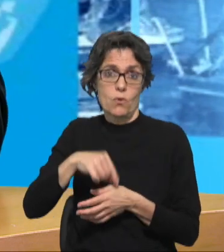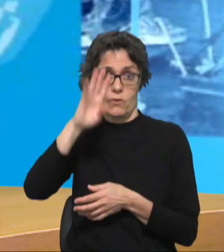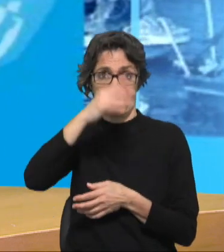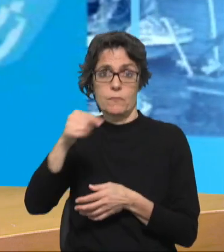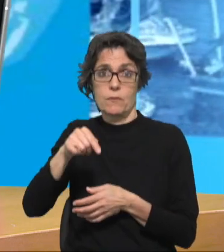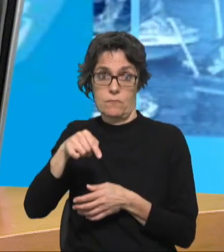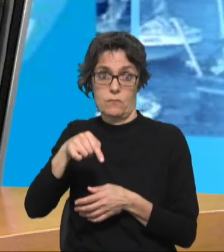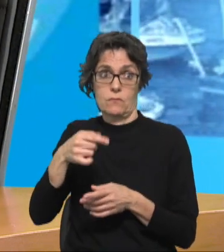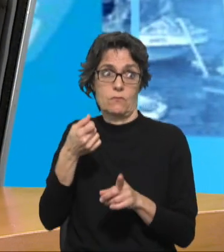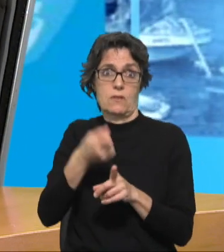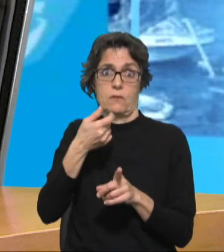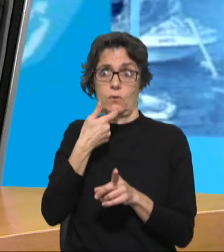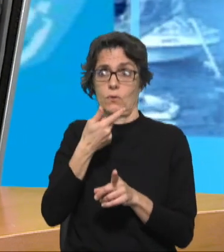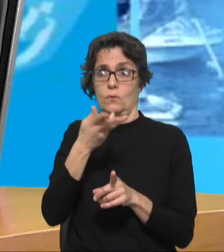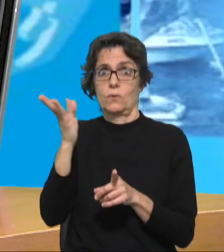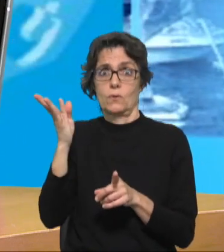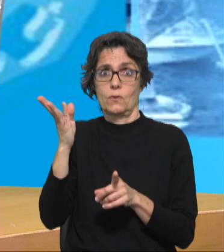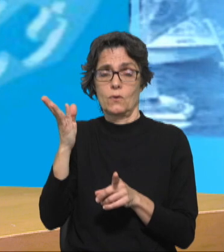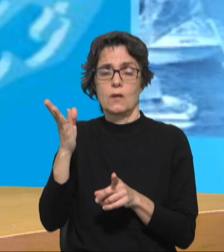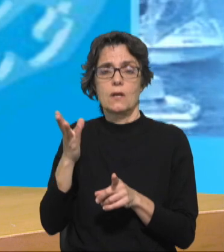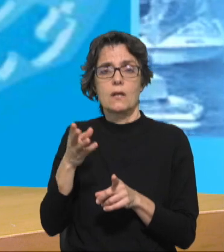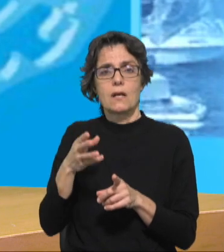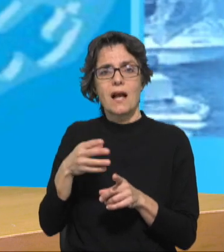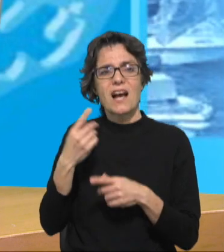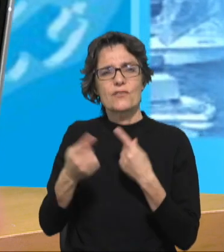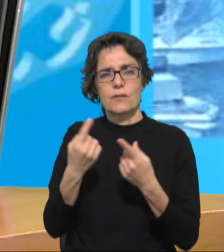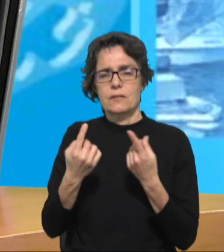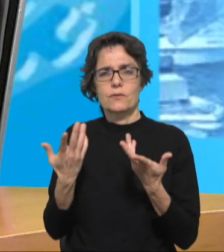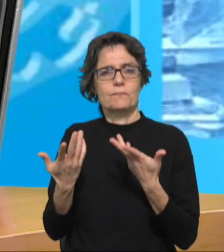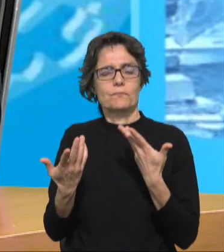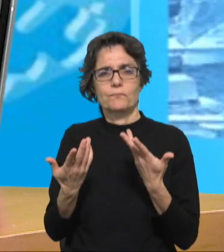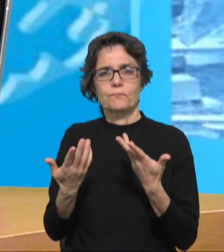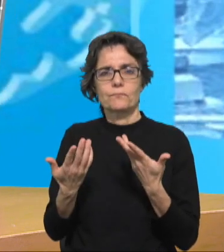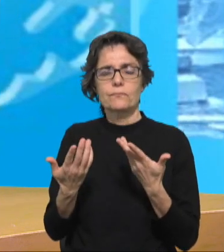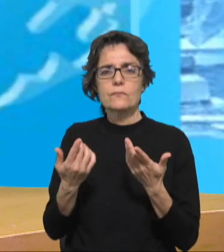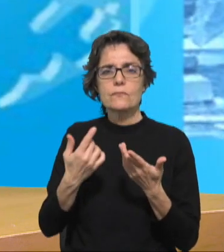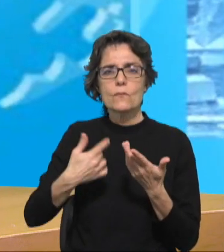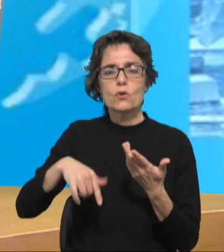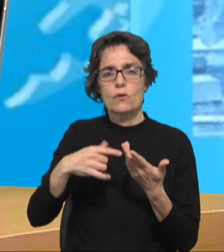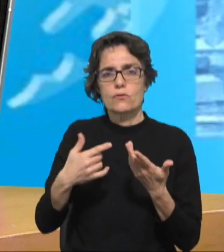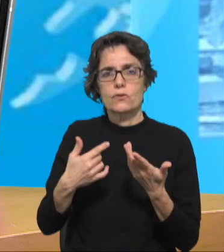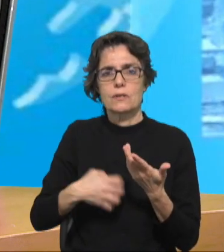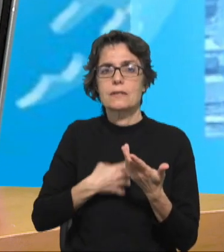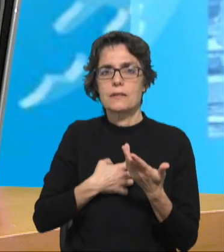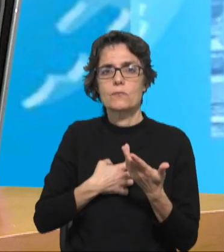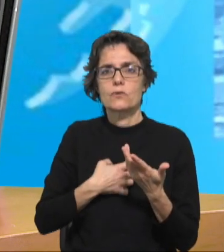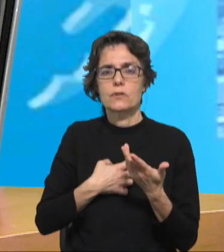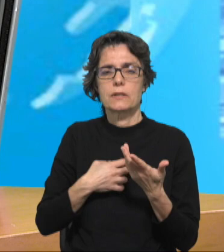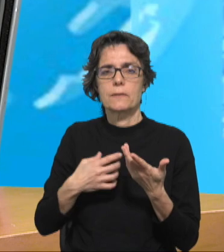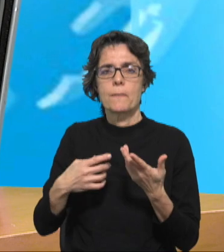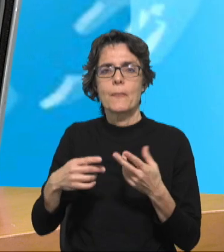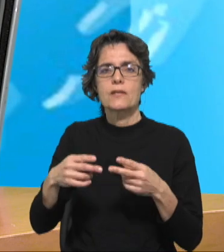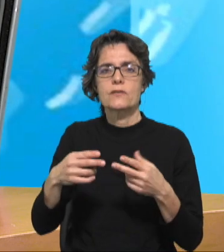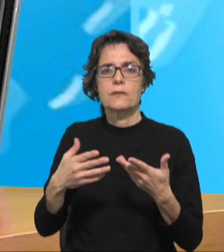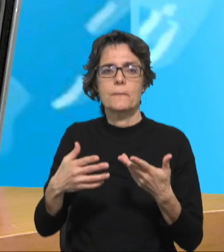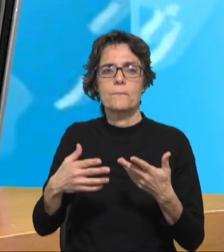os desafios que existem, as barreiras também perderam-se um pouco, também é verdade, estamos numa fase de evolução e perderam-se um pouco as barreiras, mas